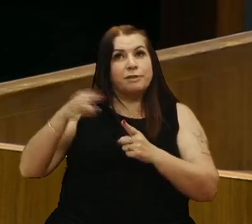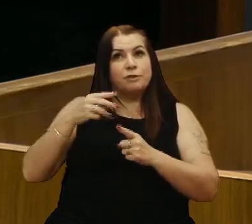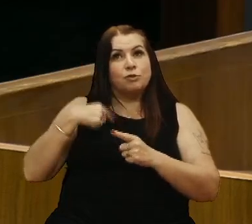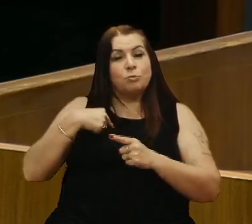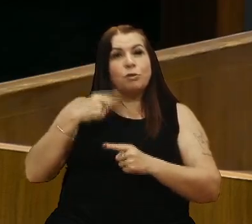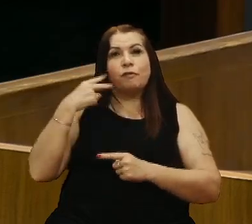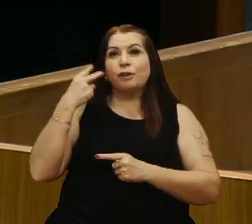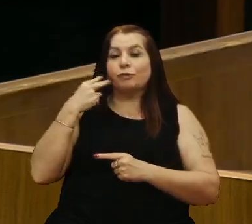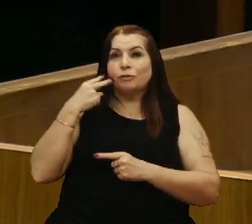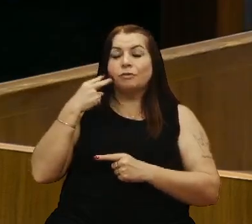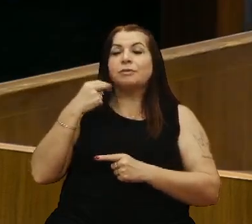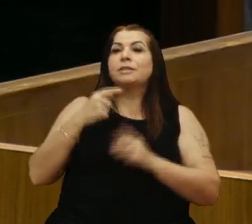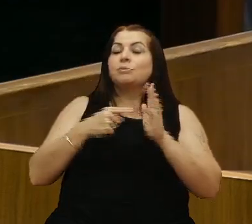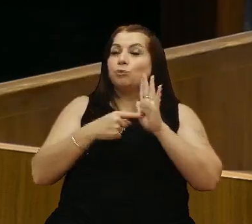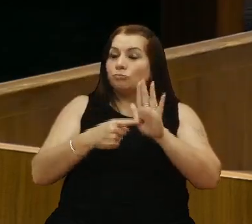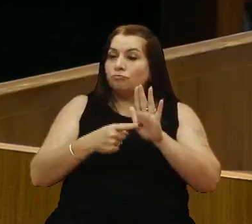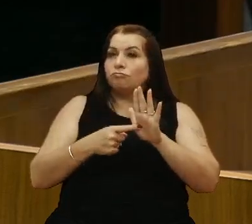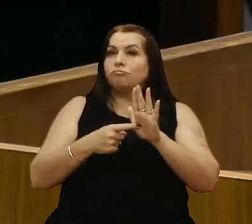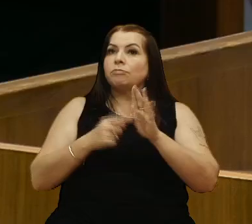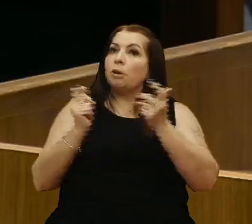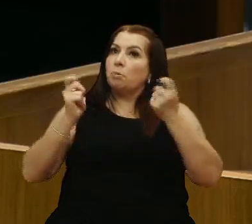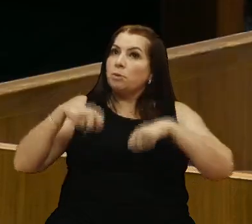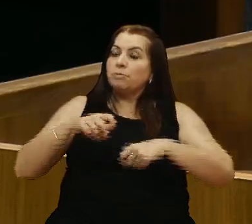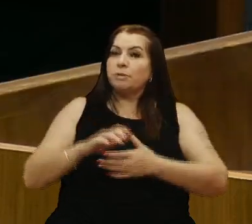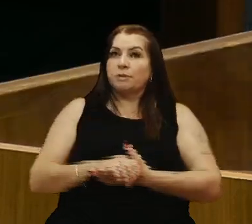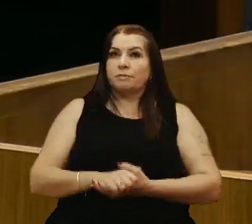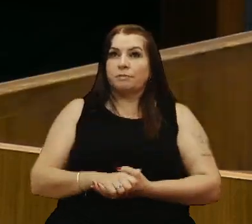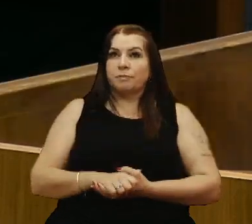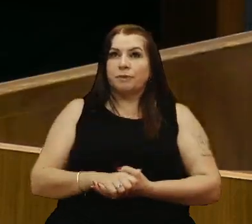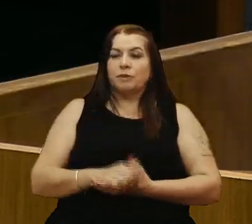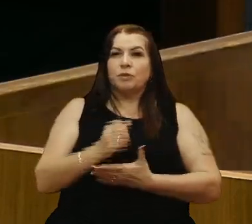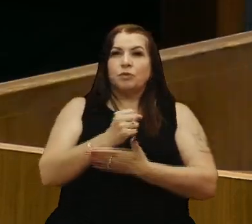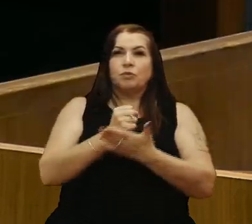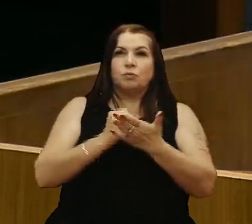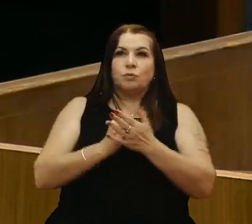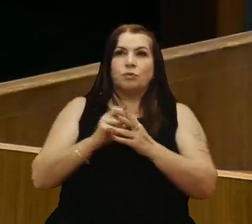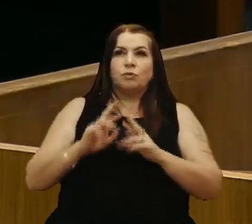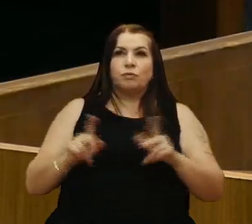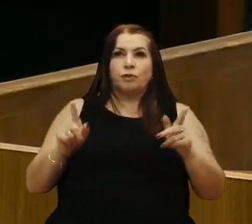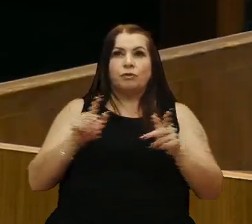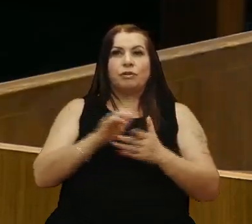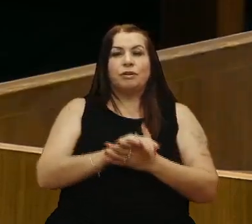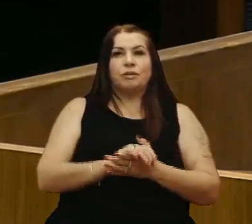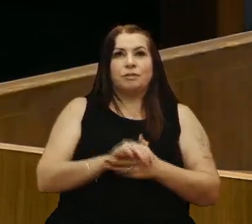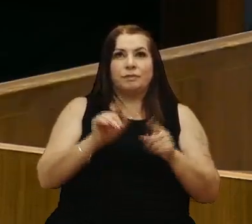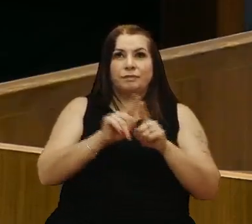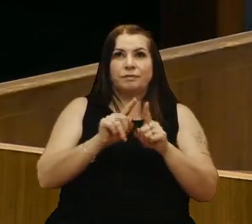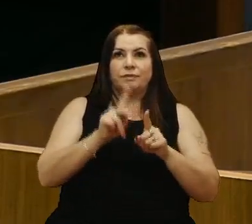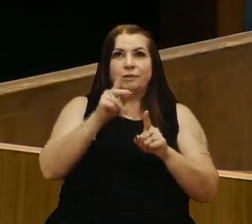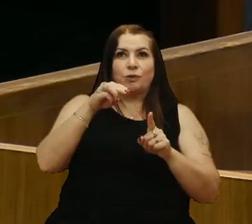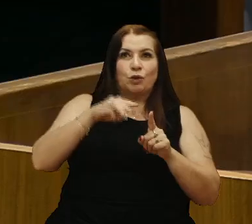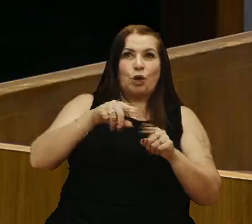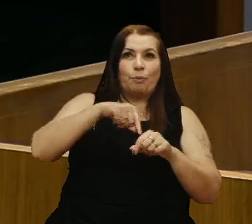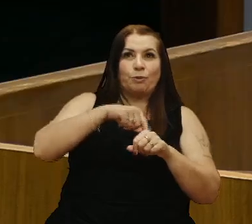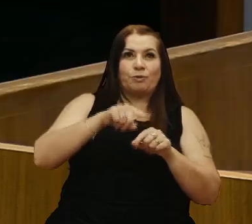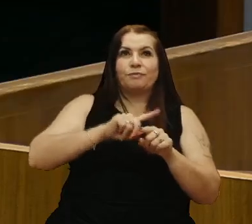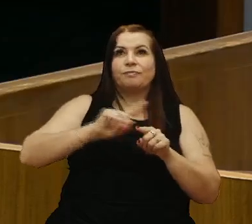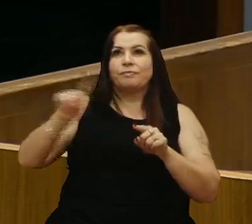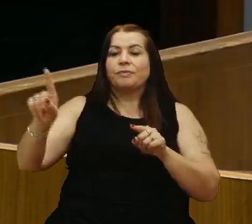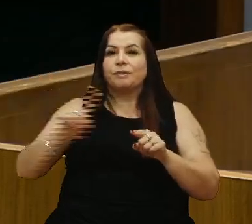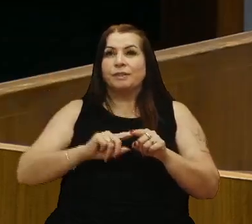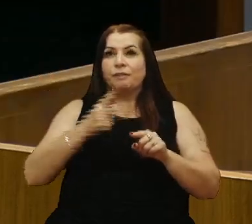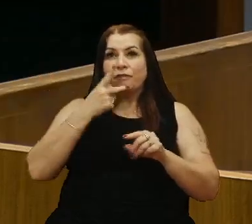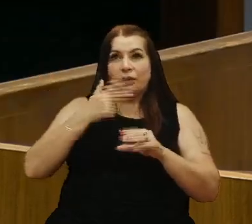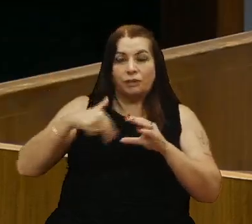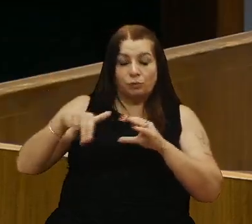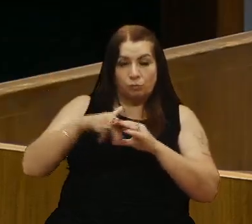vereadora. E ele trouxe a possibilidade de um contrato diferente, por quilômetro rodado. Falei nessa